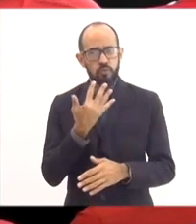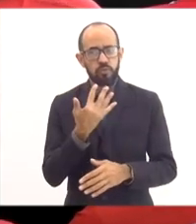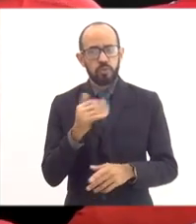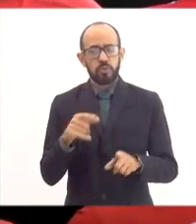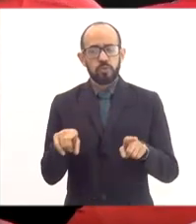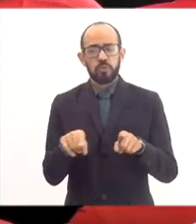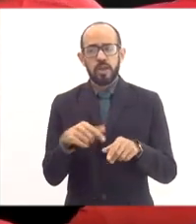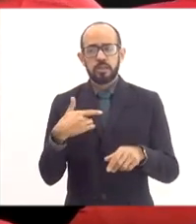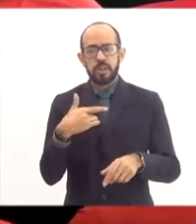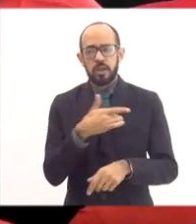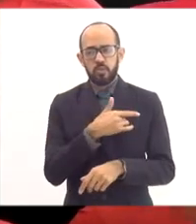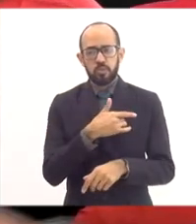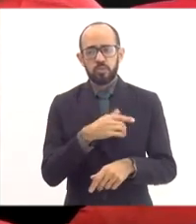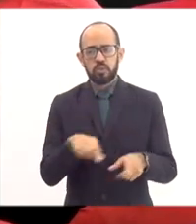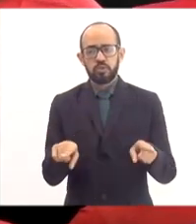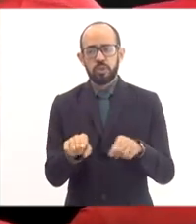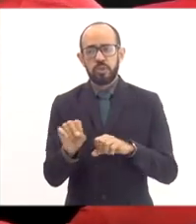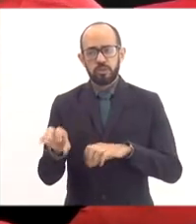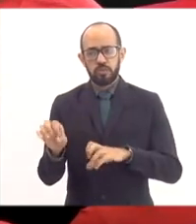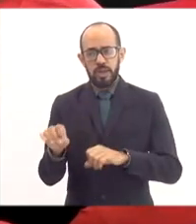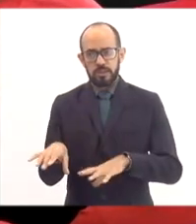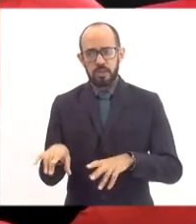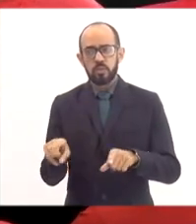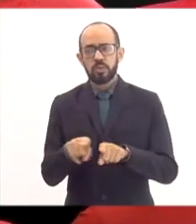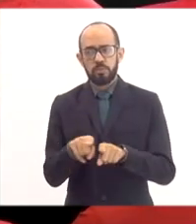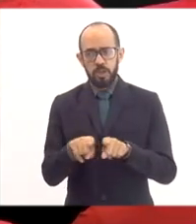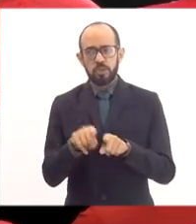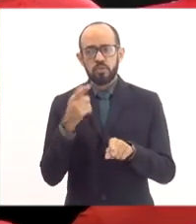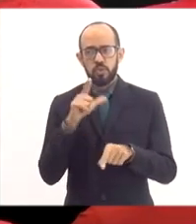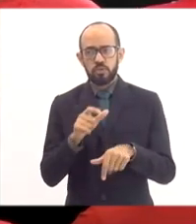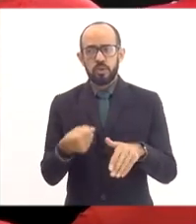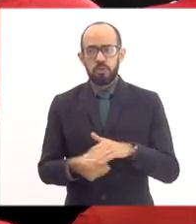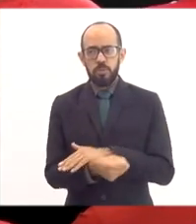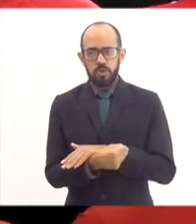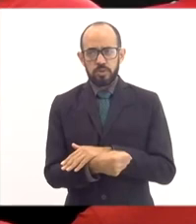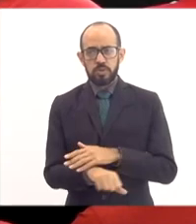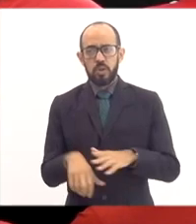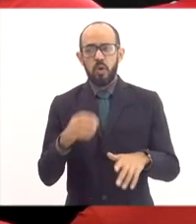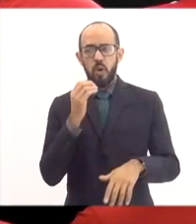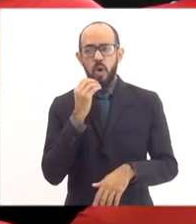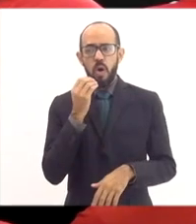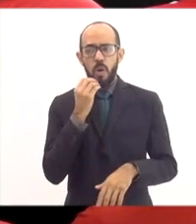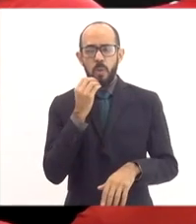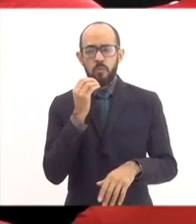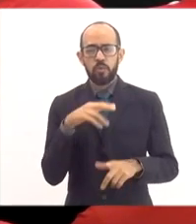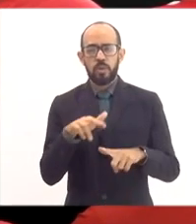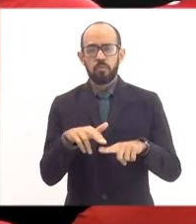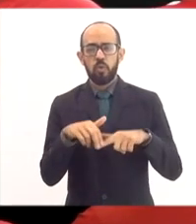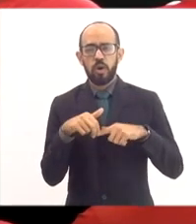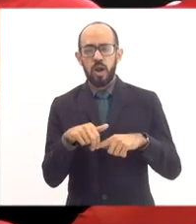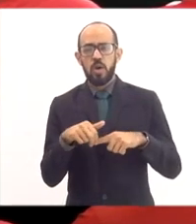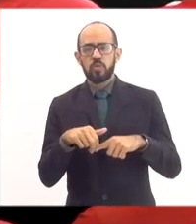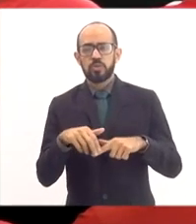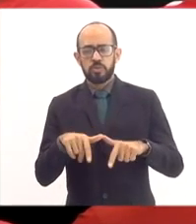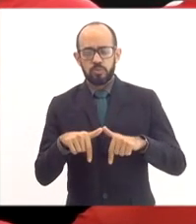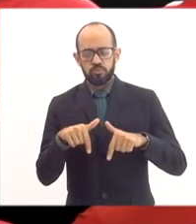educação, a gente conseguiu efetivamente a posse. Obviamente, graças ao empenho do governador, e eu